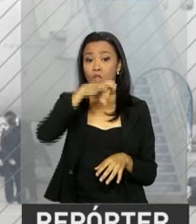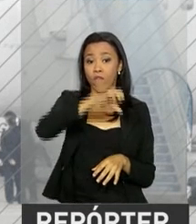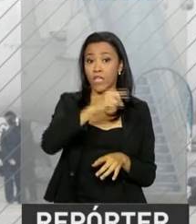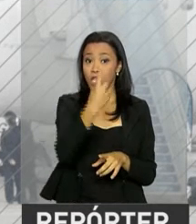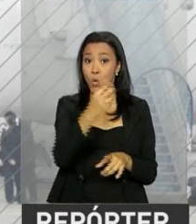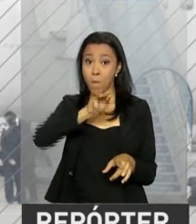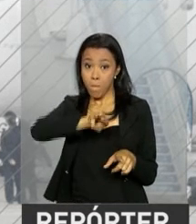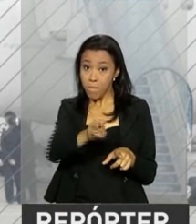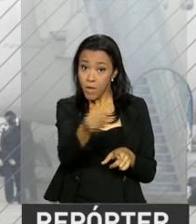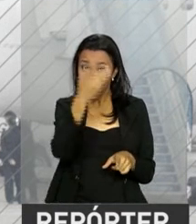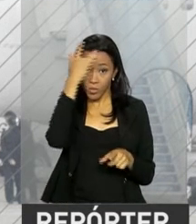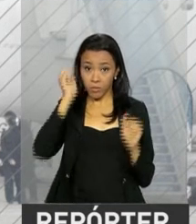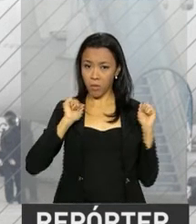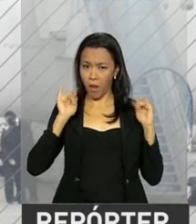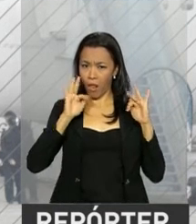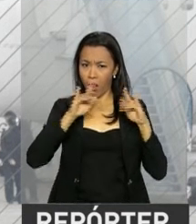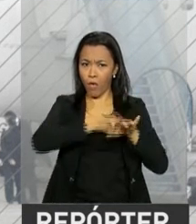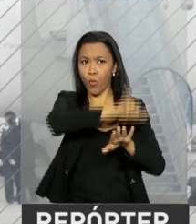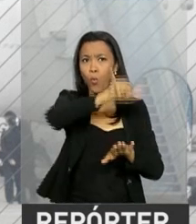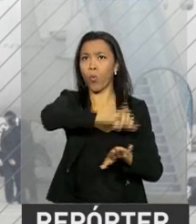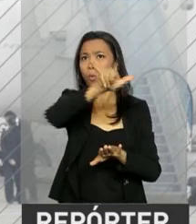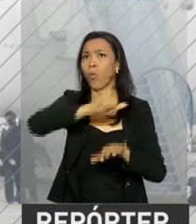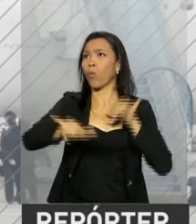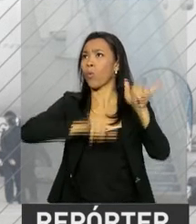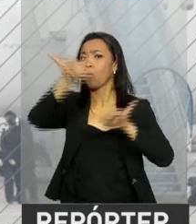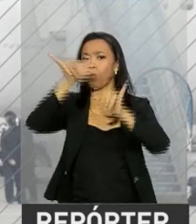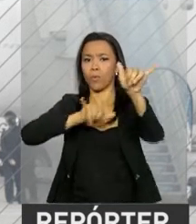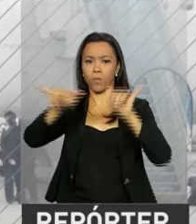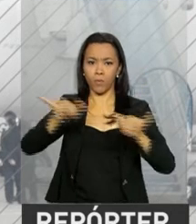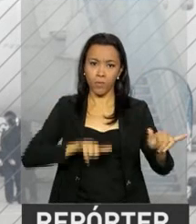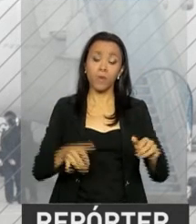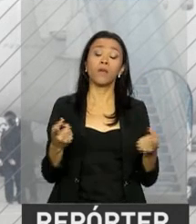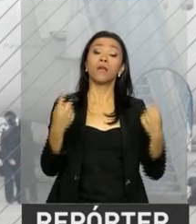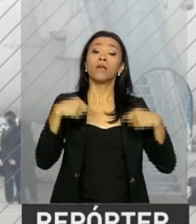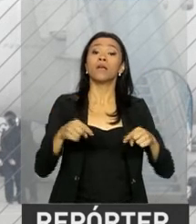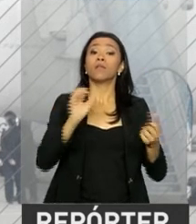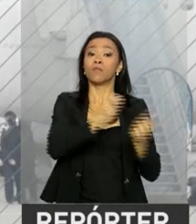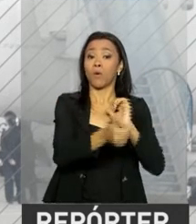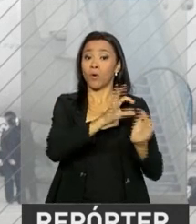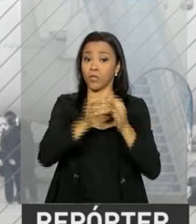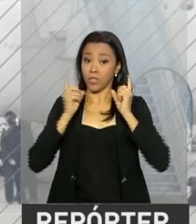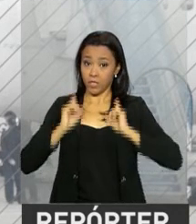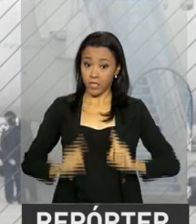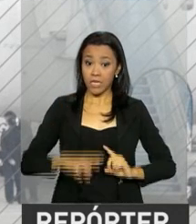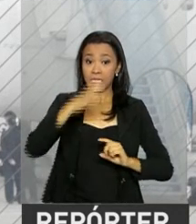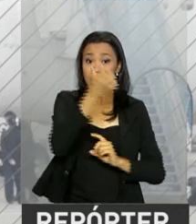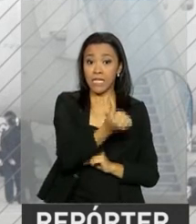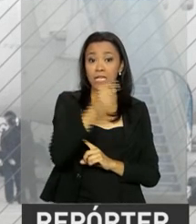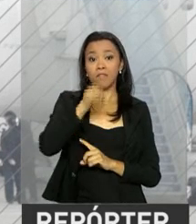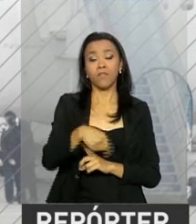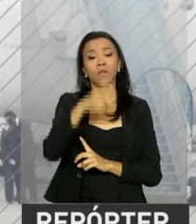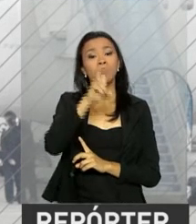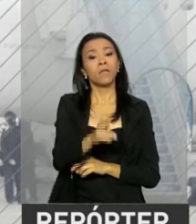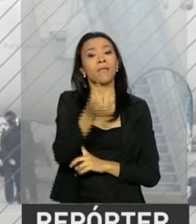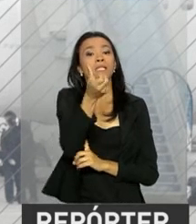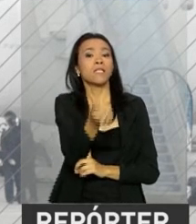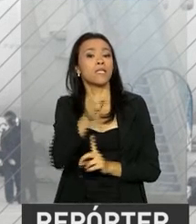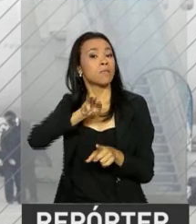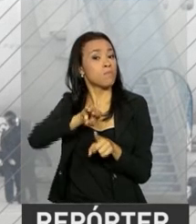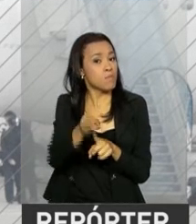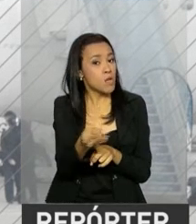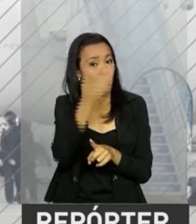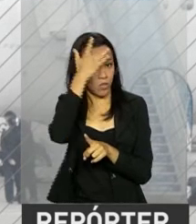passageiros foram transportados em vôos pelo país nas paraolimpíadas foram 6,56 milhões de